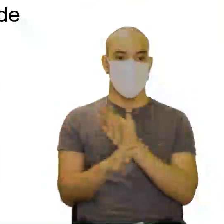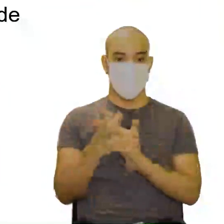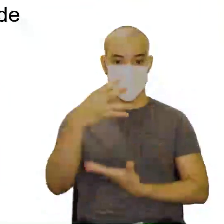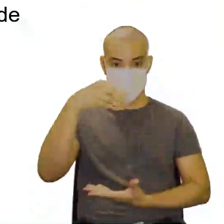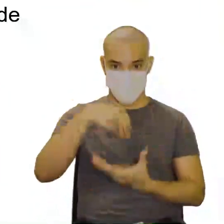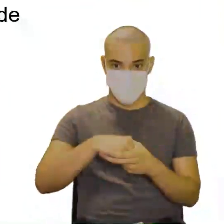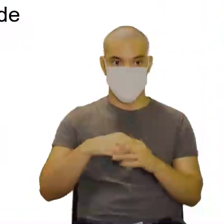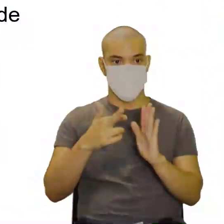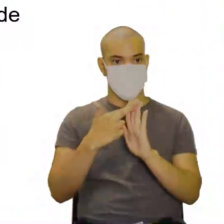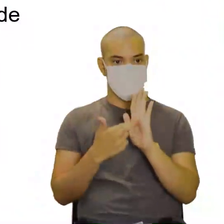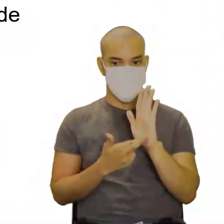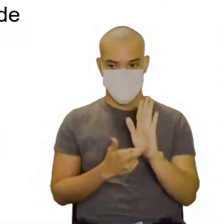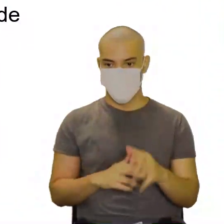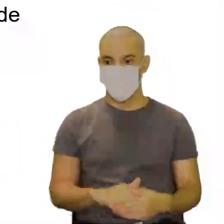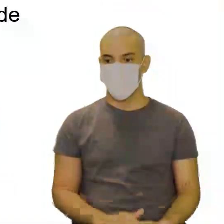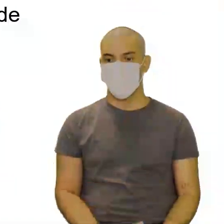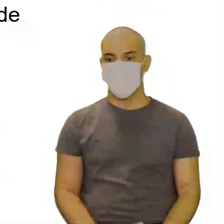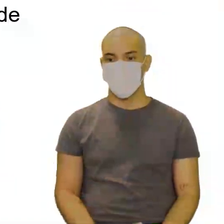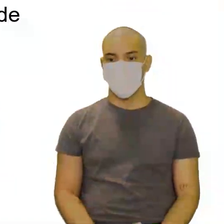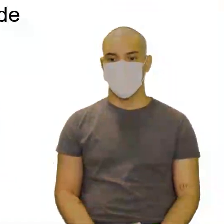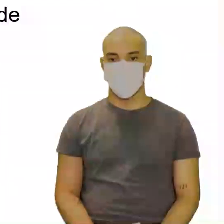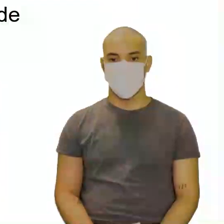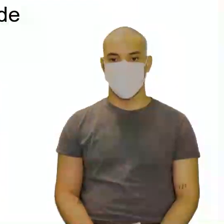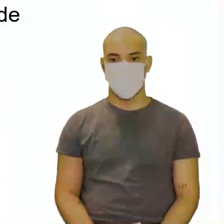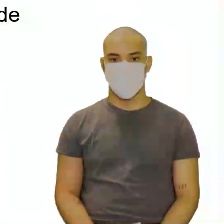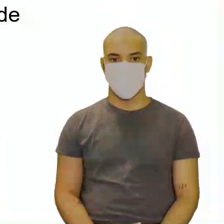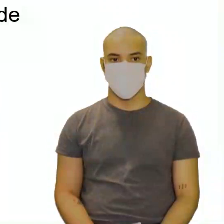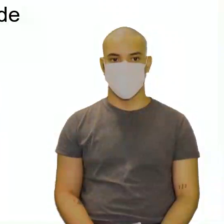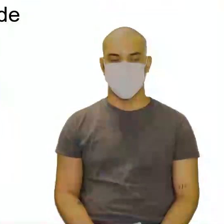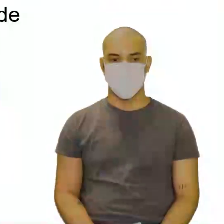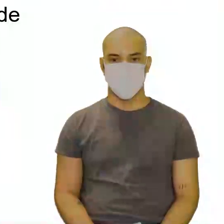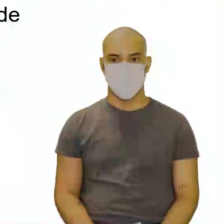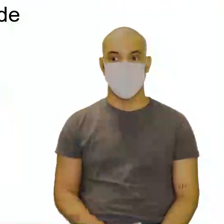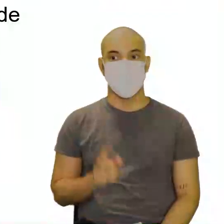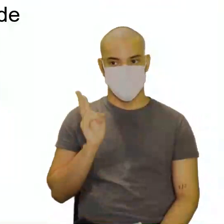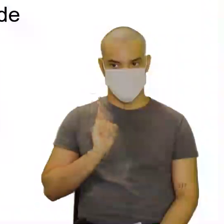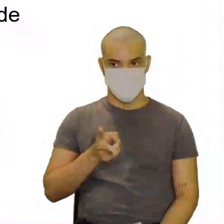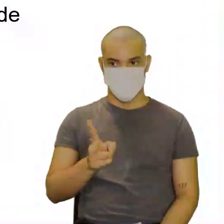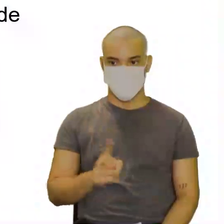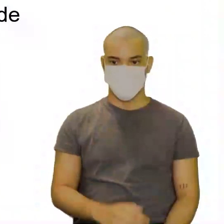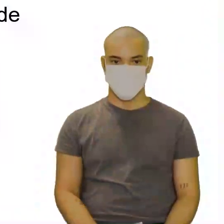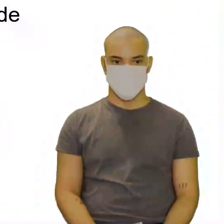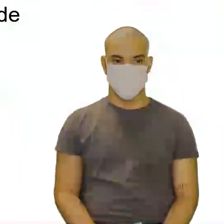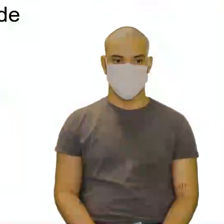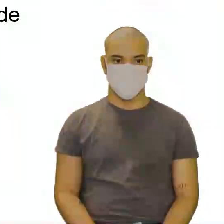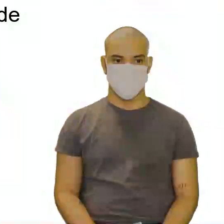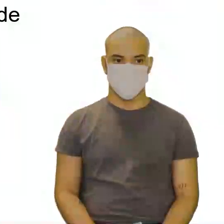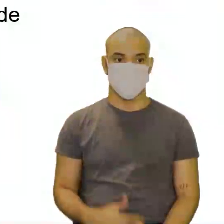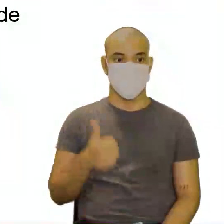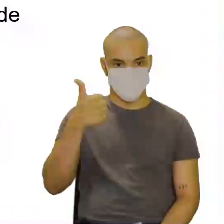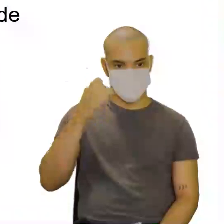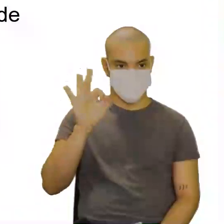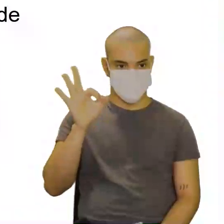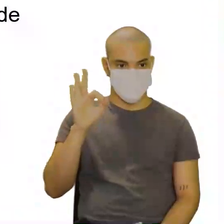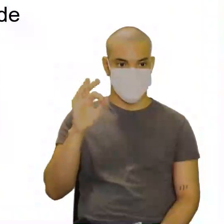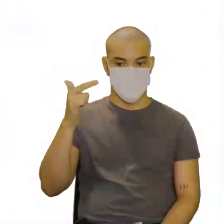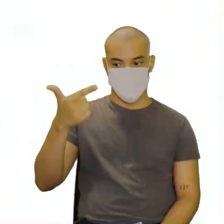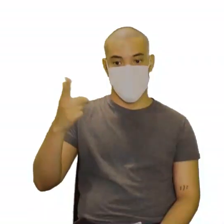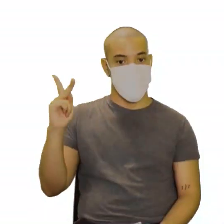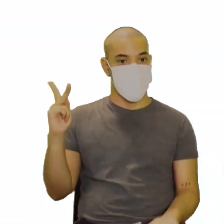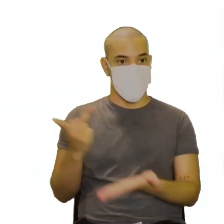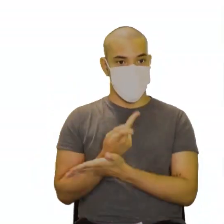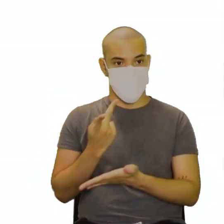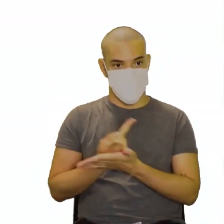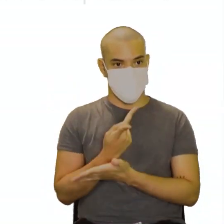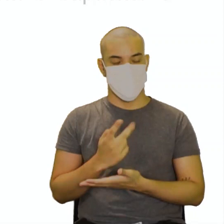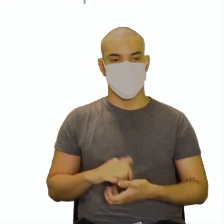desse capacitor, ok? Vamos continuar aí julgando as alternativas. 1 correto, 2 errado.